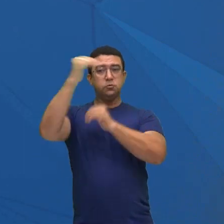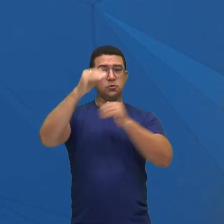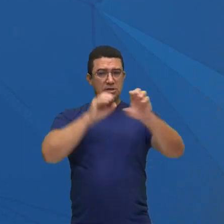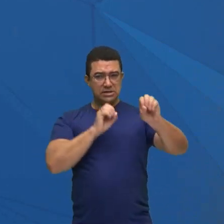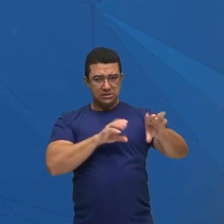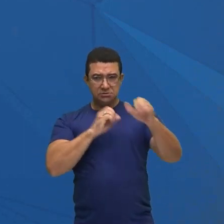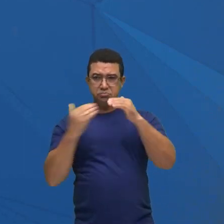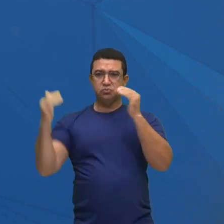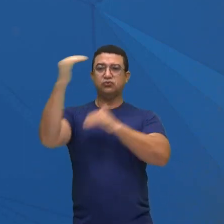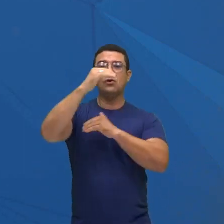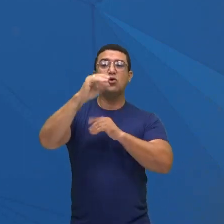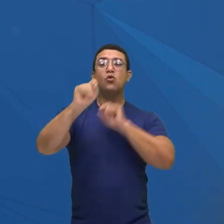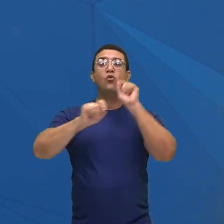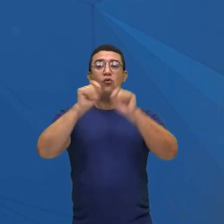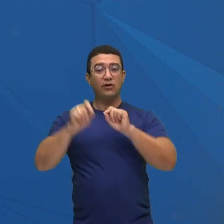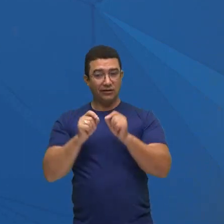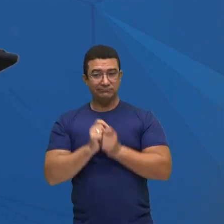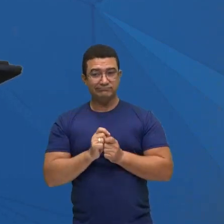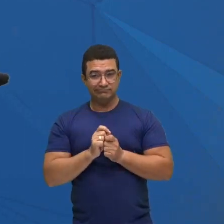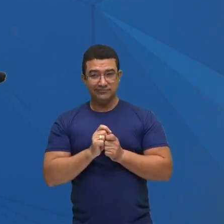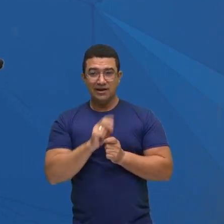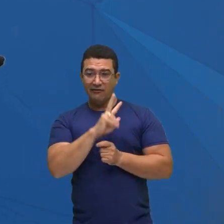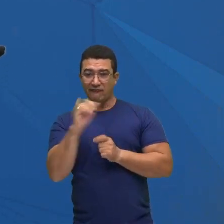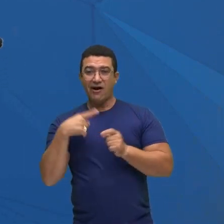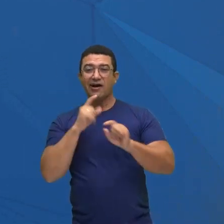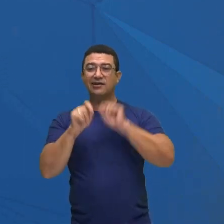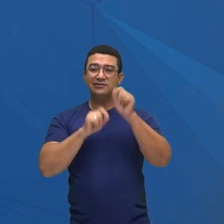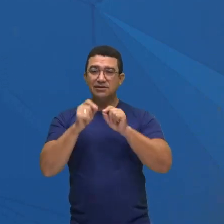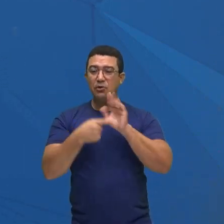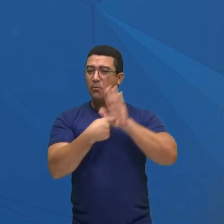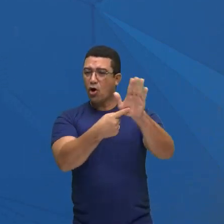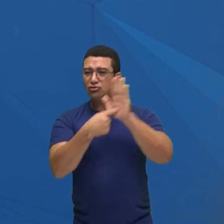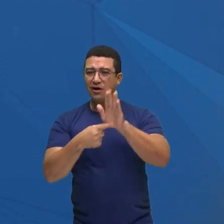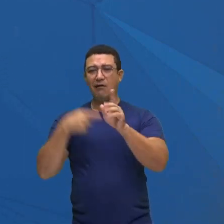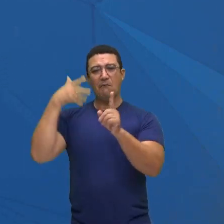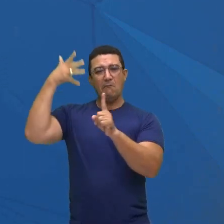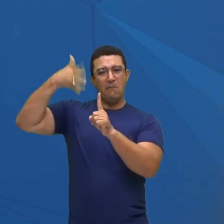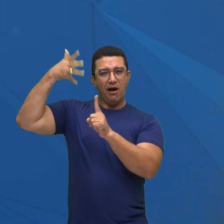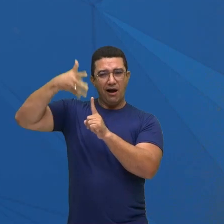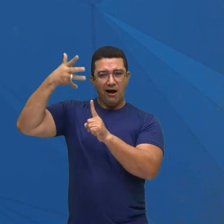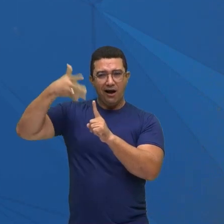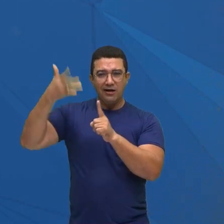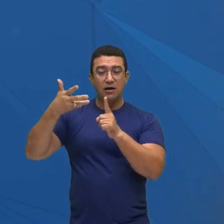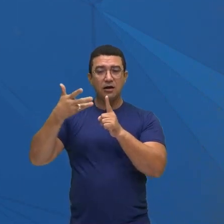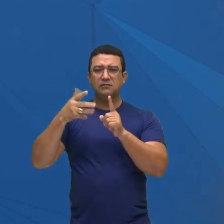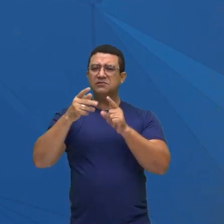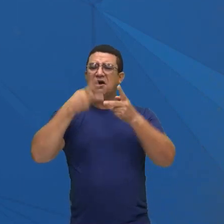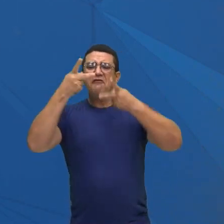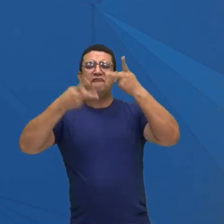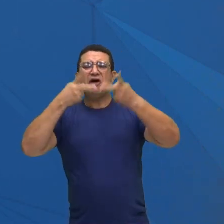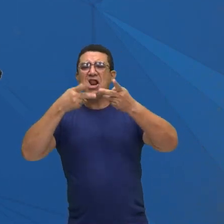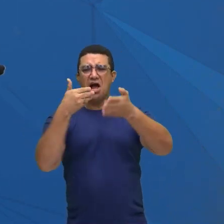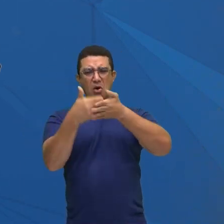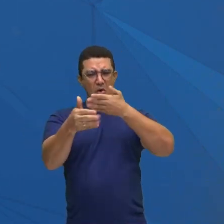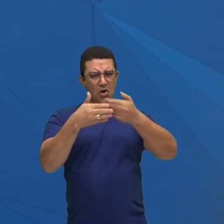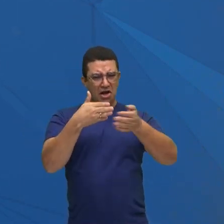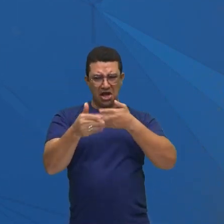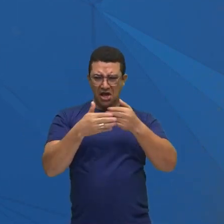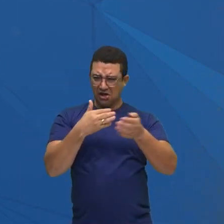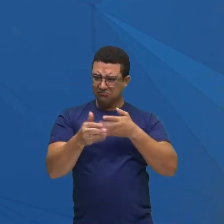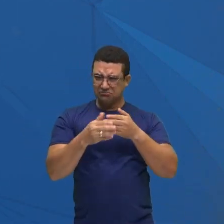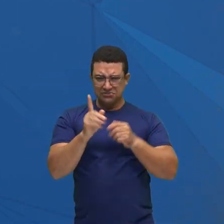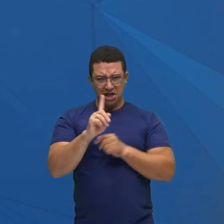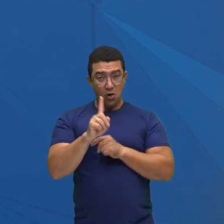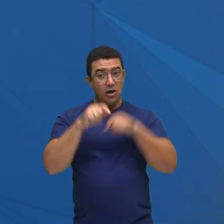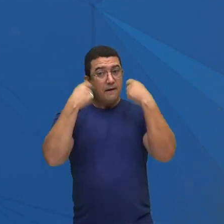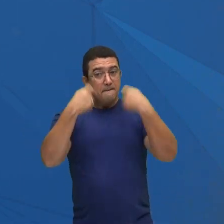e aí de repente você não pode ir lá, né, dependendo do tema, falar de uma maneira onde você não explore melhor os